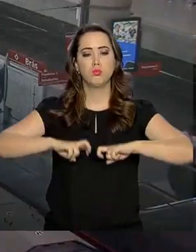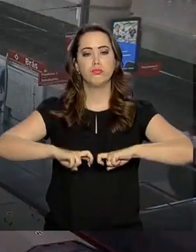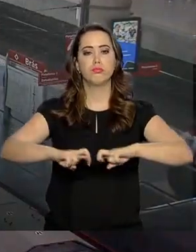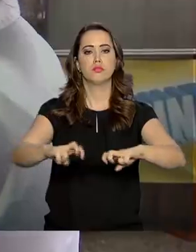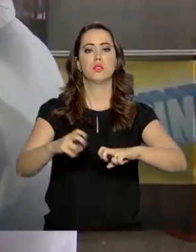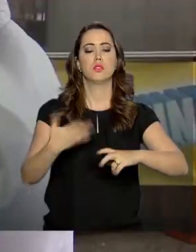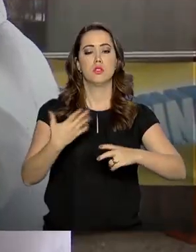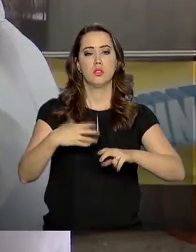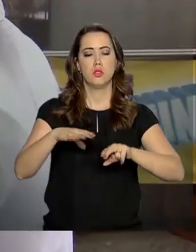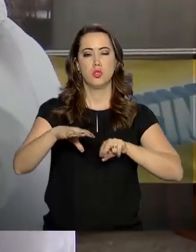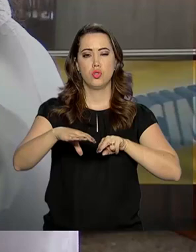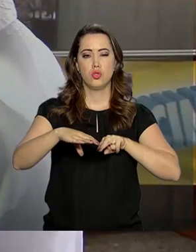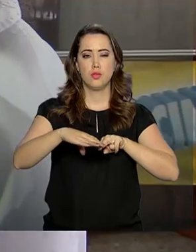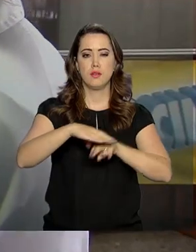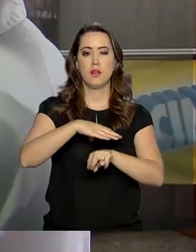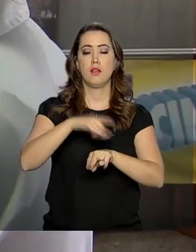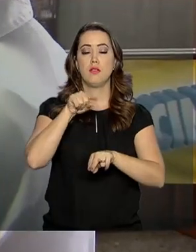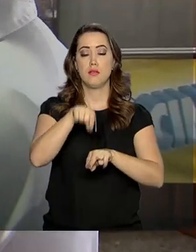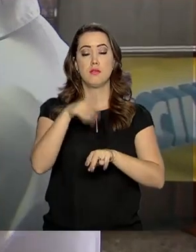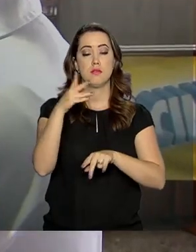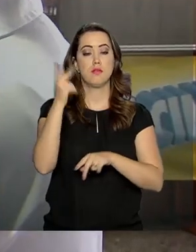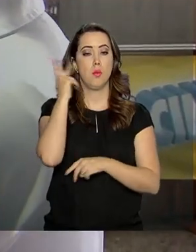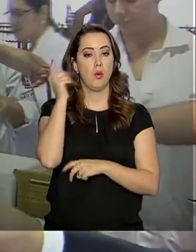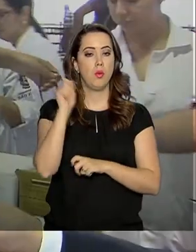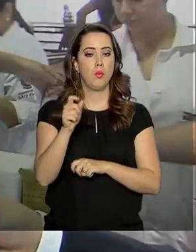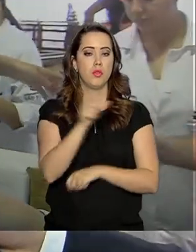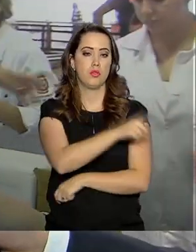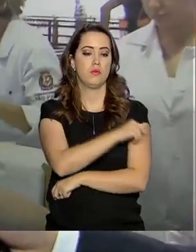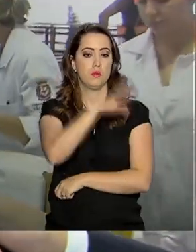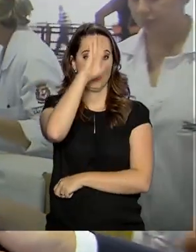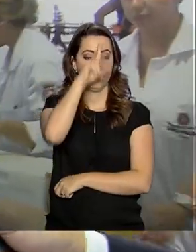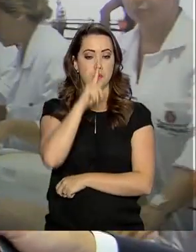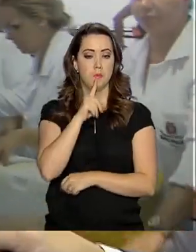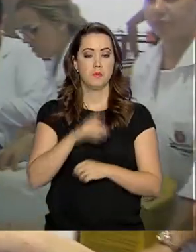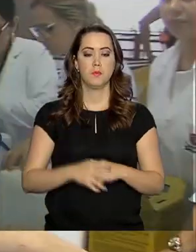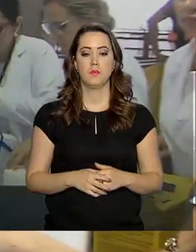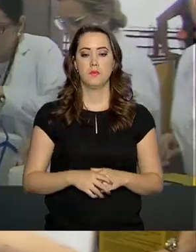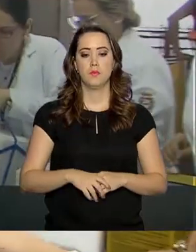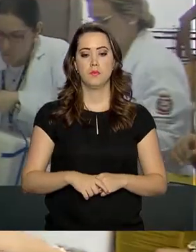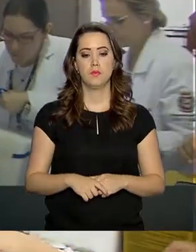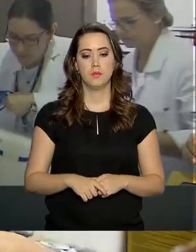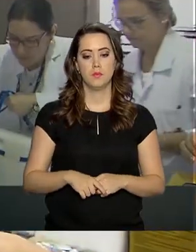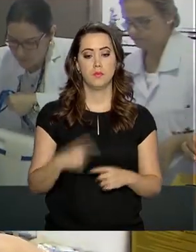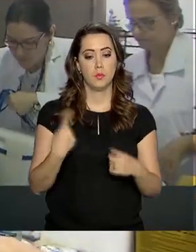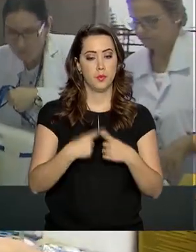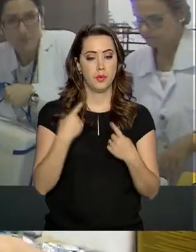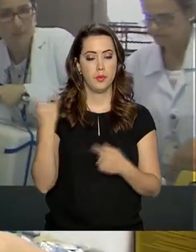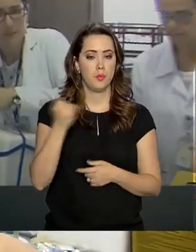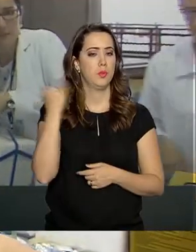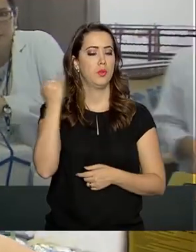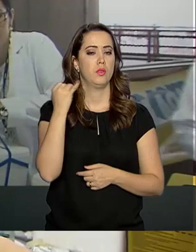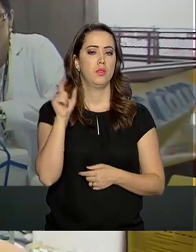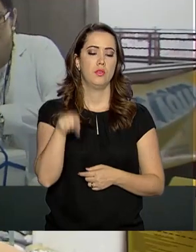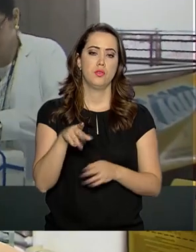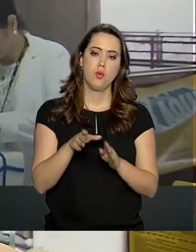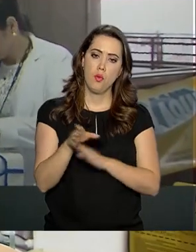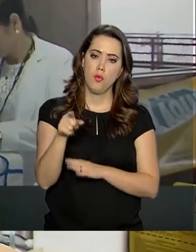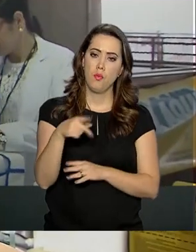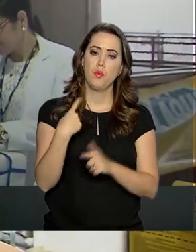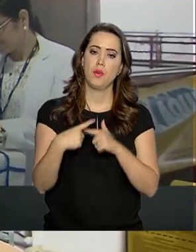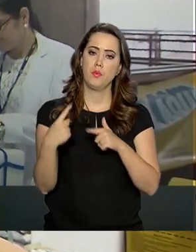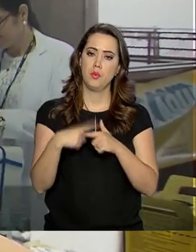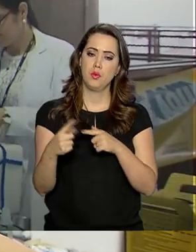São Paulo pode se vacinar contra a febre amarela. Pelas recomendações que falam, né? Dos problemas que